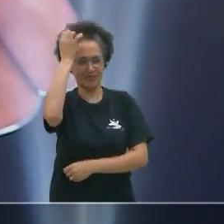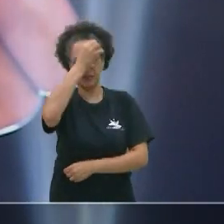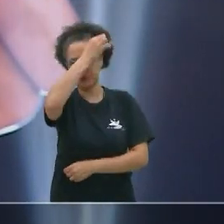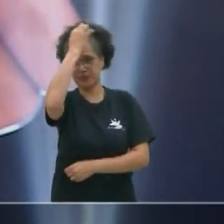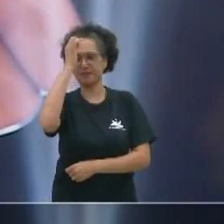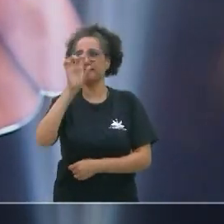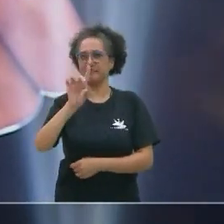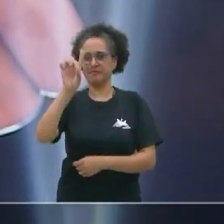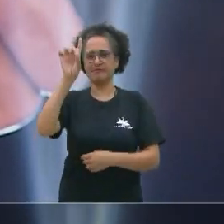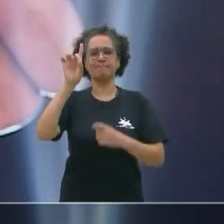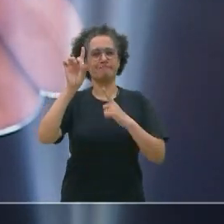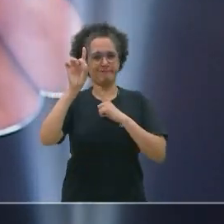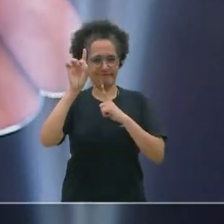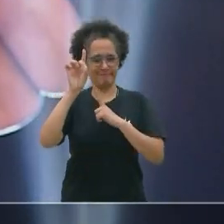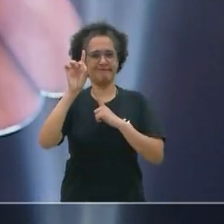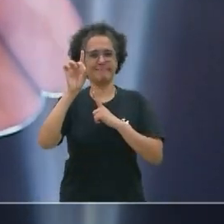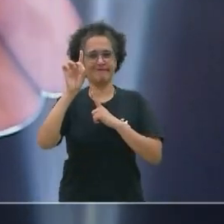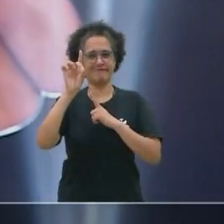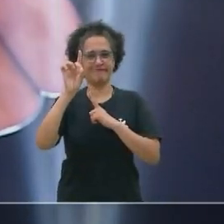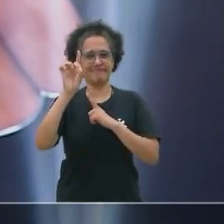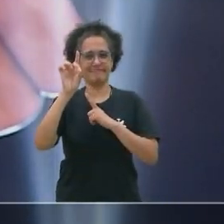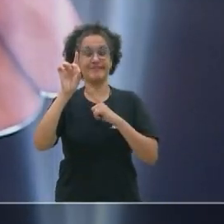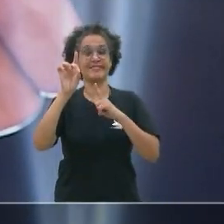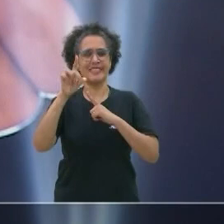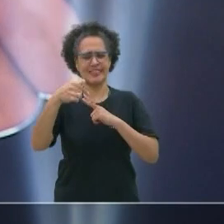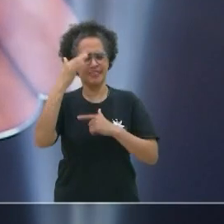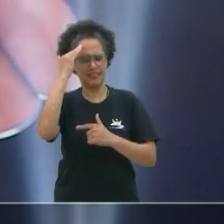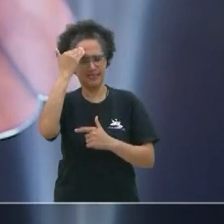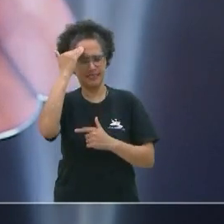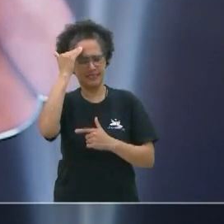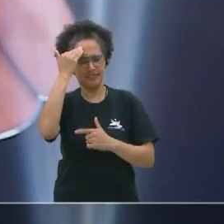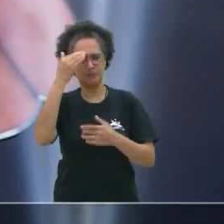Deus, temos então este discernimento.